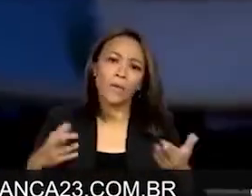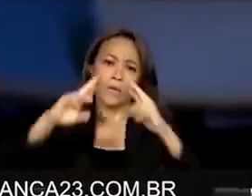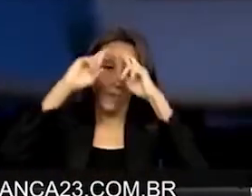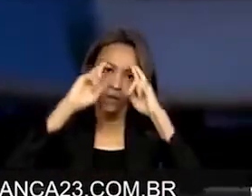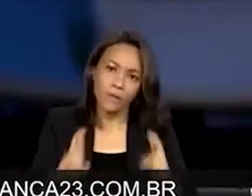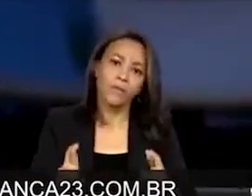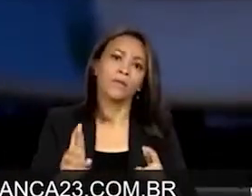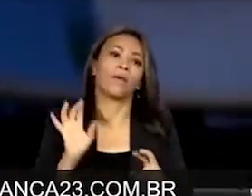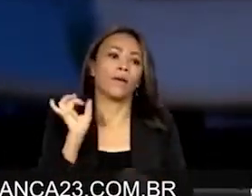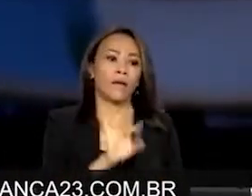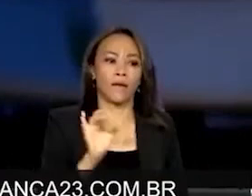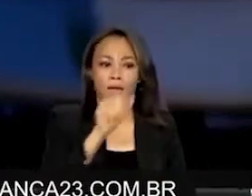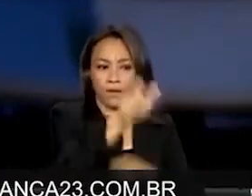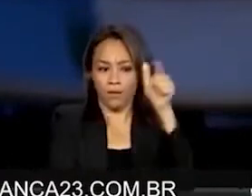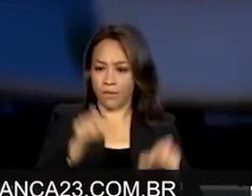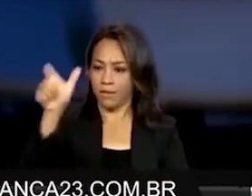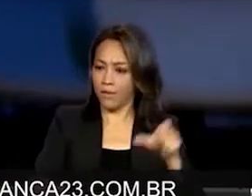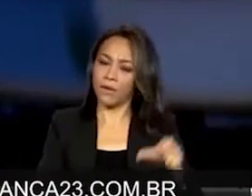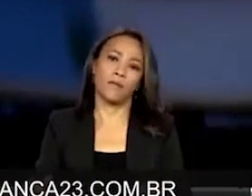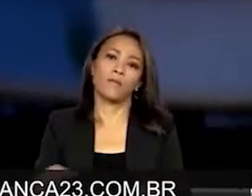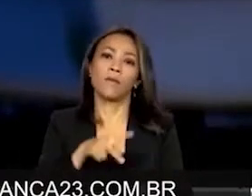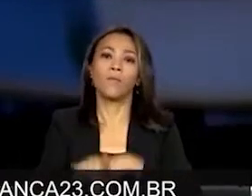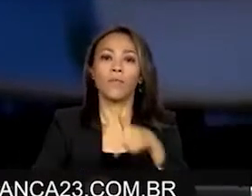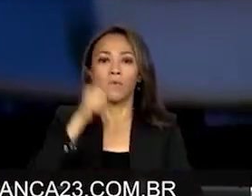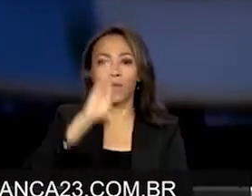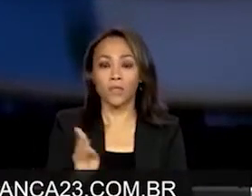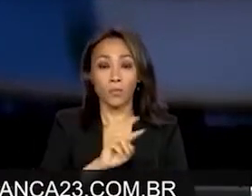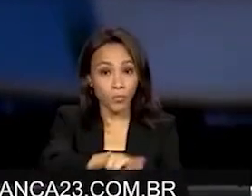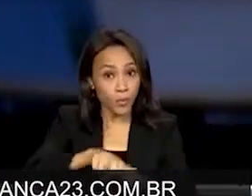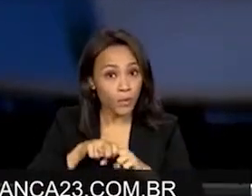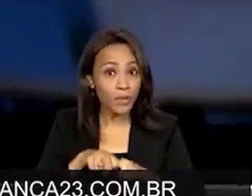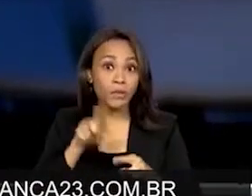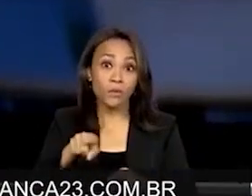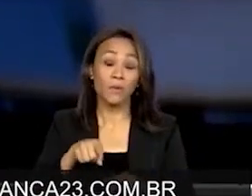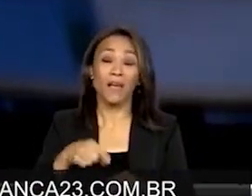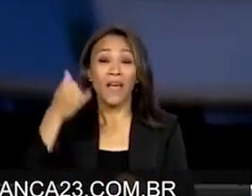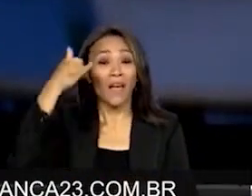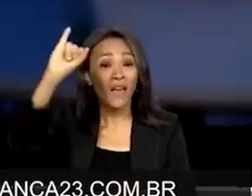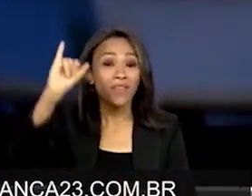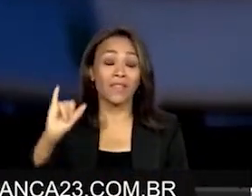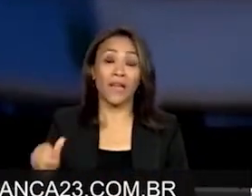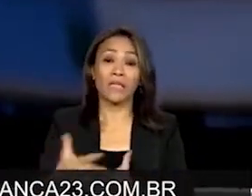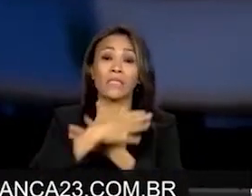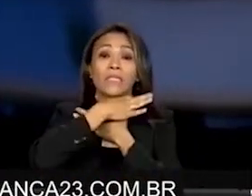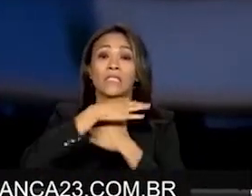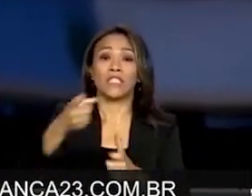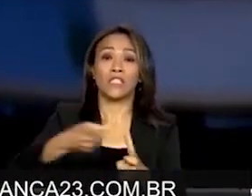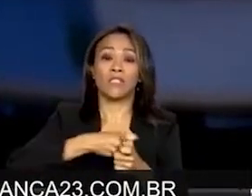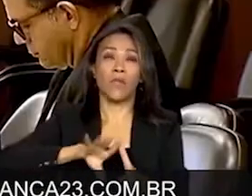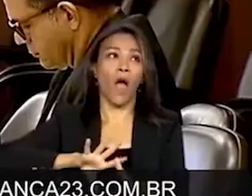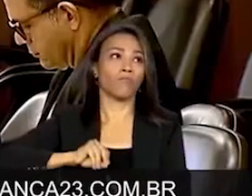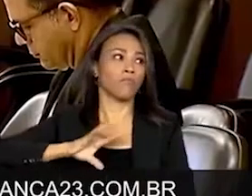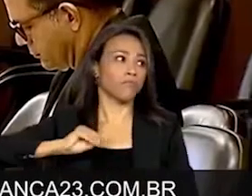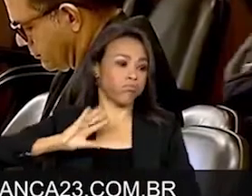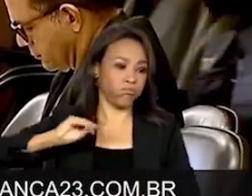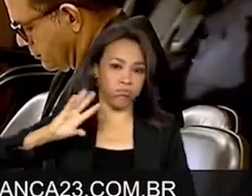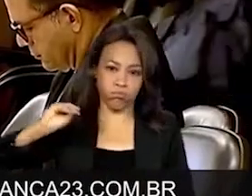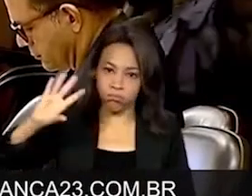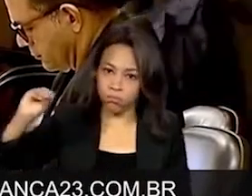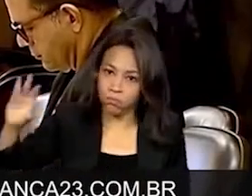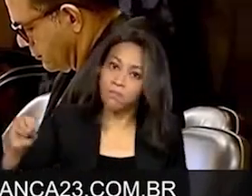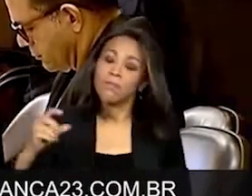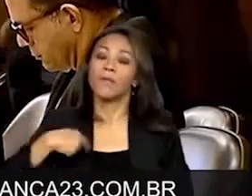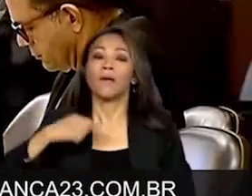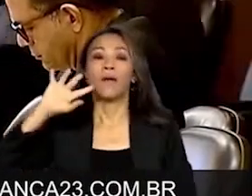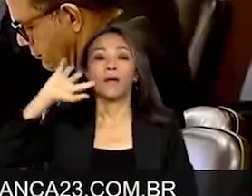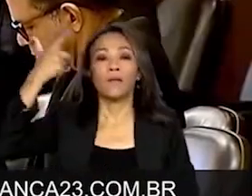brasileiro. Daí, a necessidade de atuar no combate ao superendividamento da população, com soluções